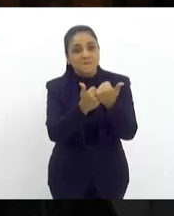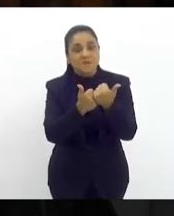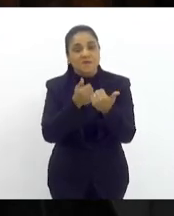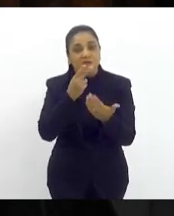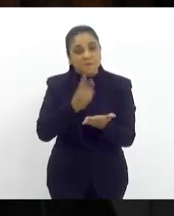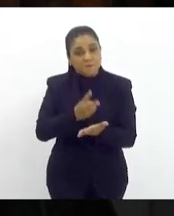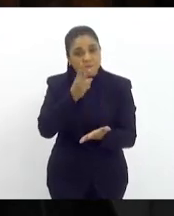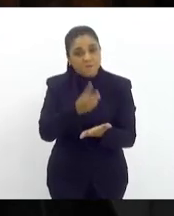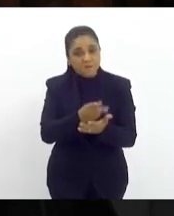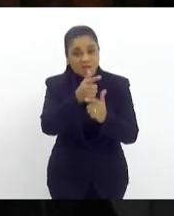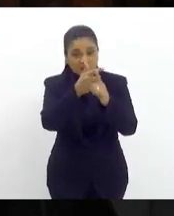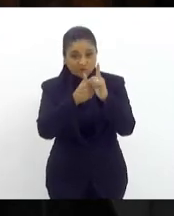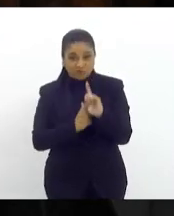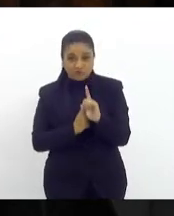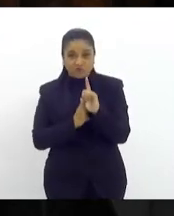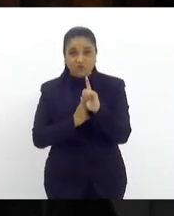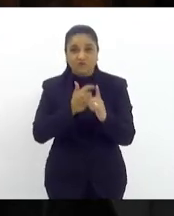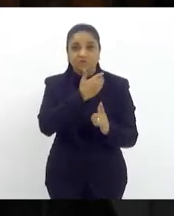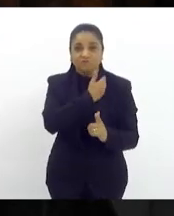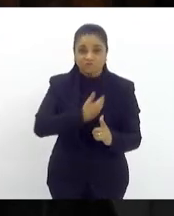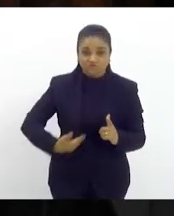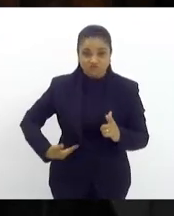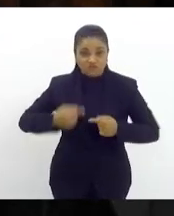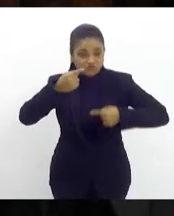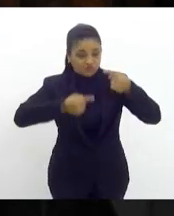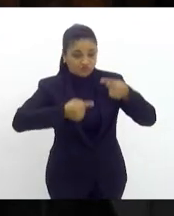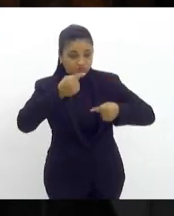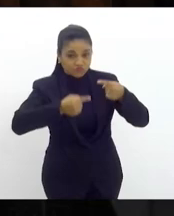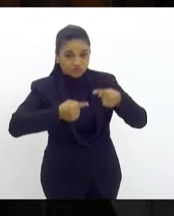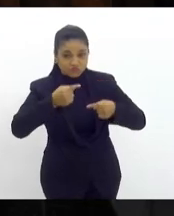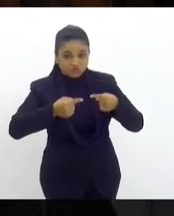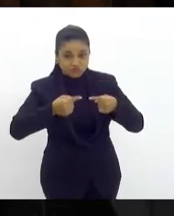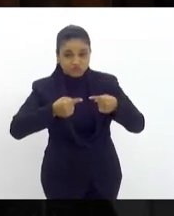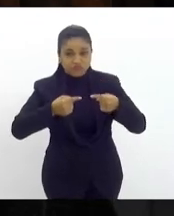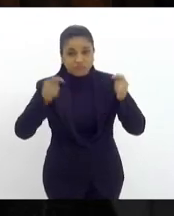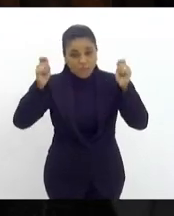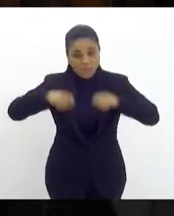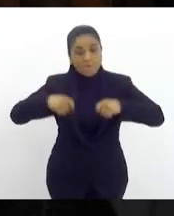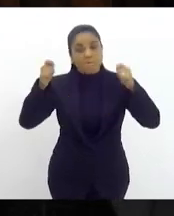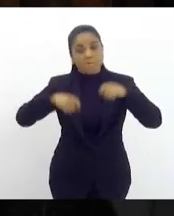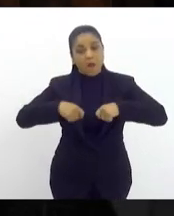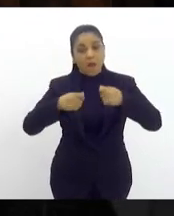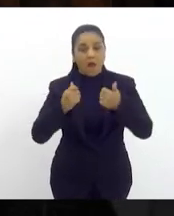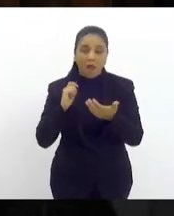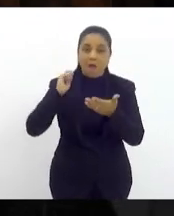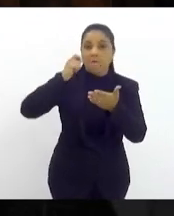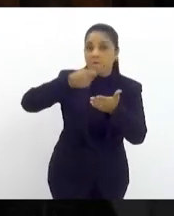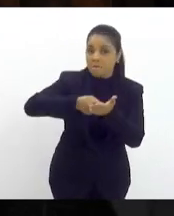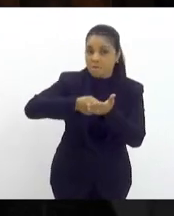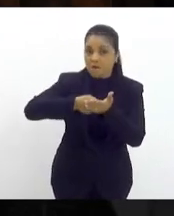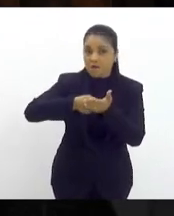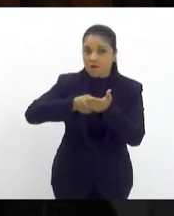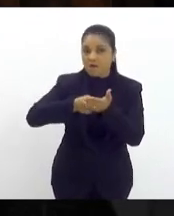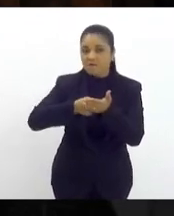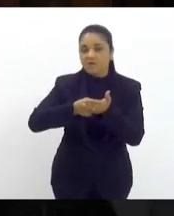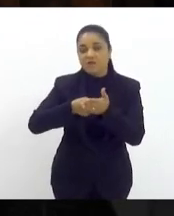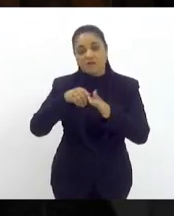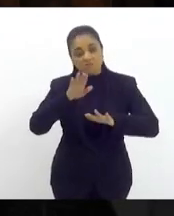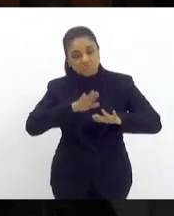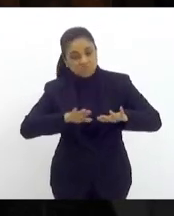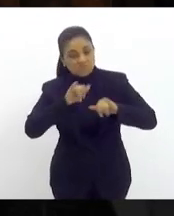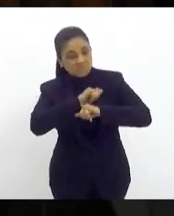dívida pública em níveis sustentáveis prevenindo riscos e